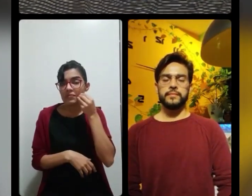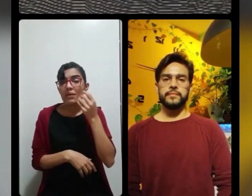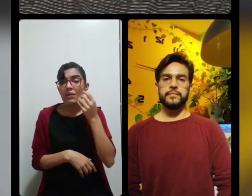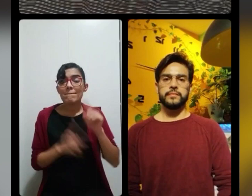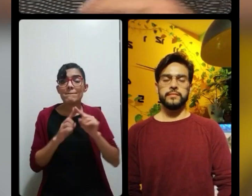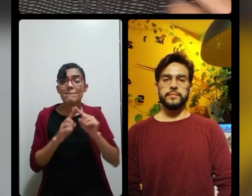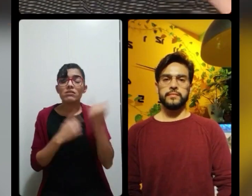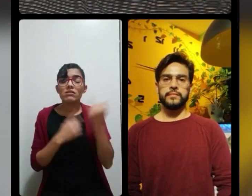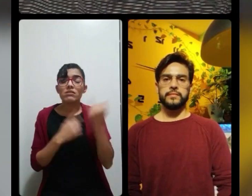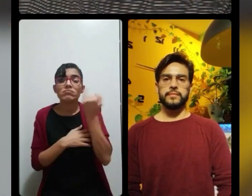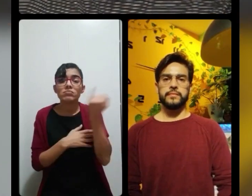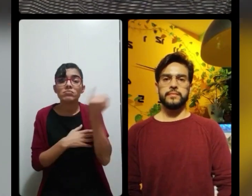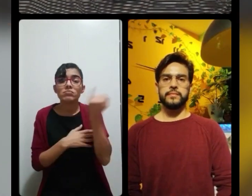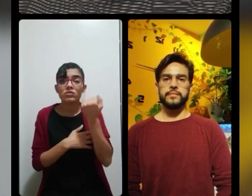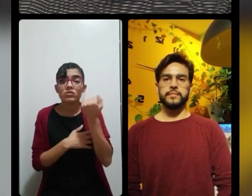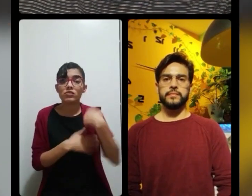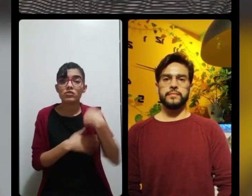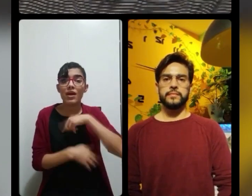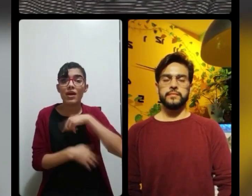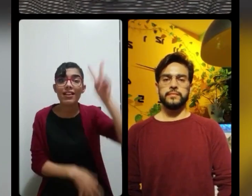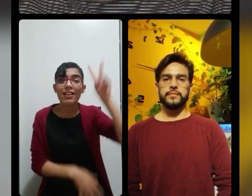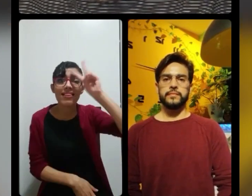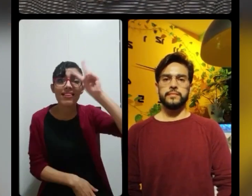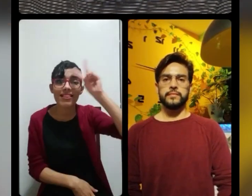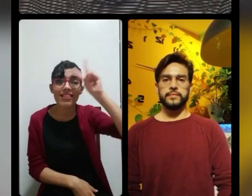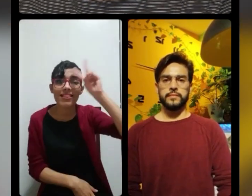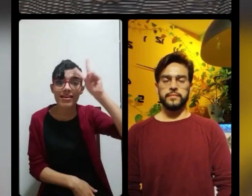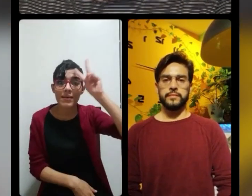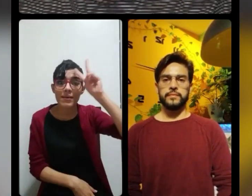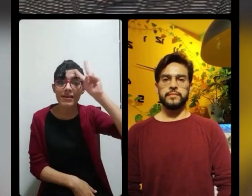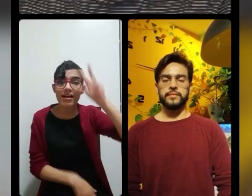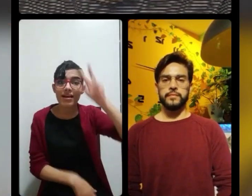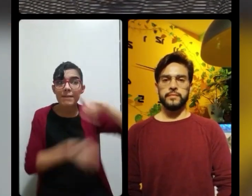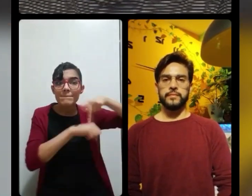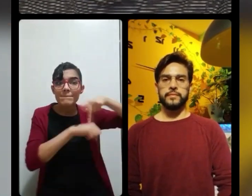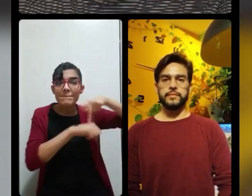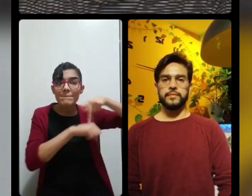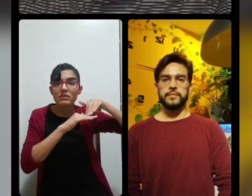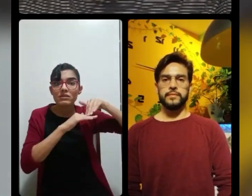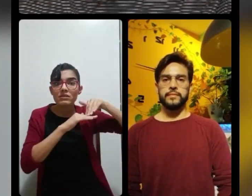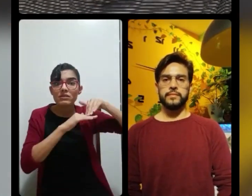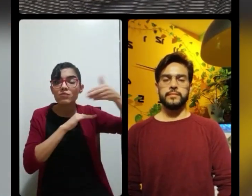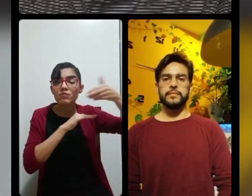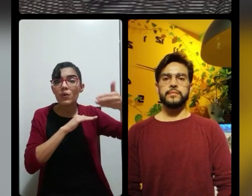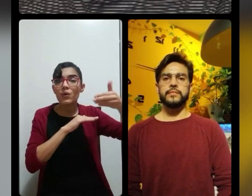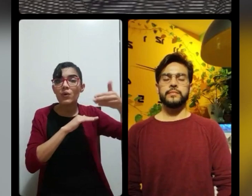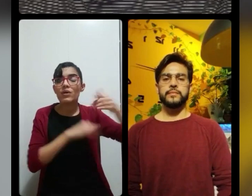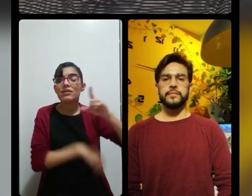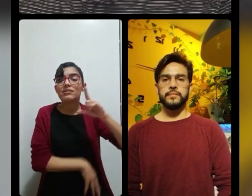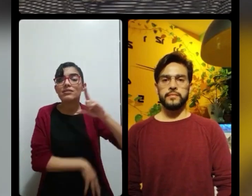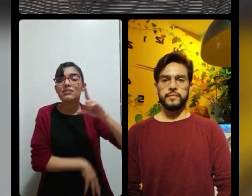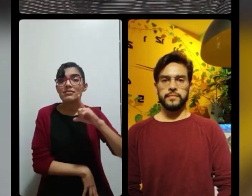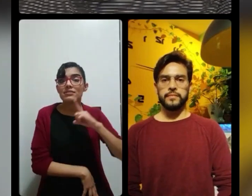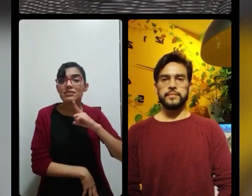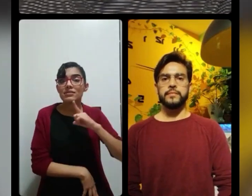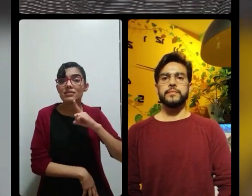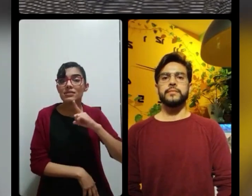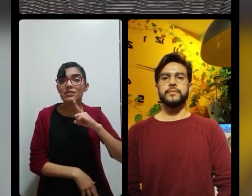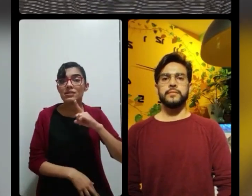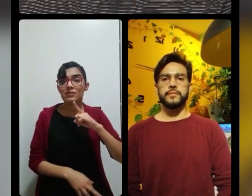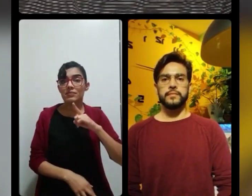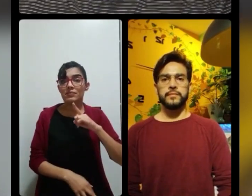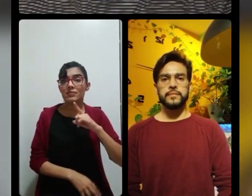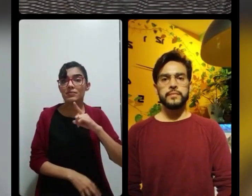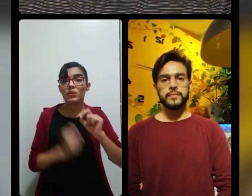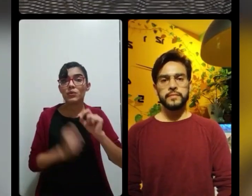uma contribuição internacional muito importante, embora não tenha visto nada do Brasil, do professor Jean